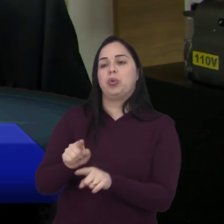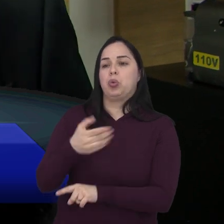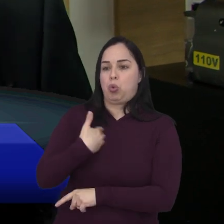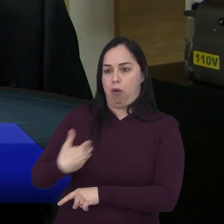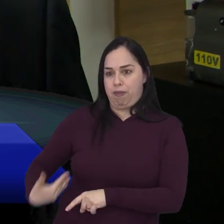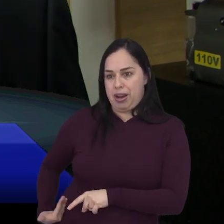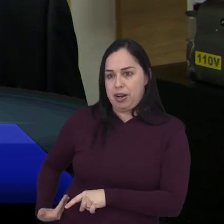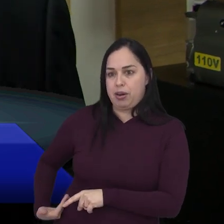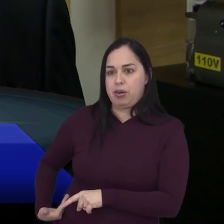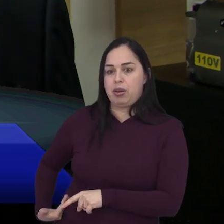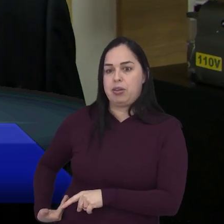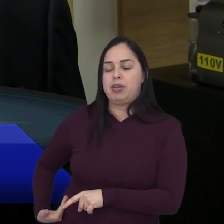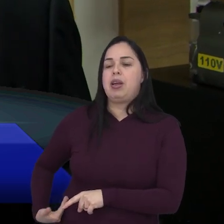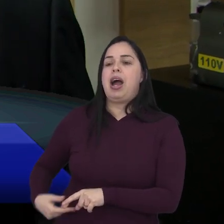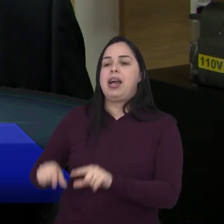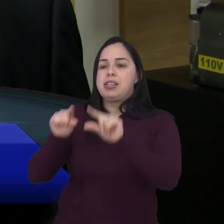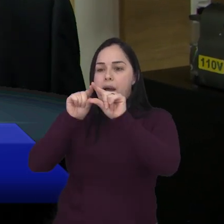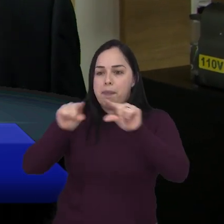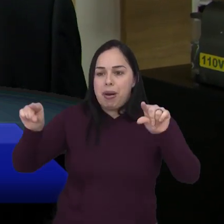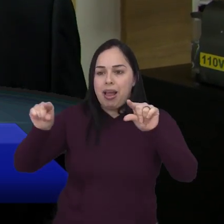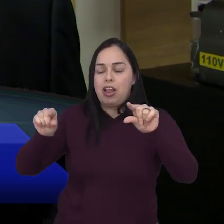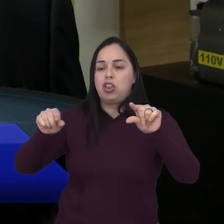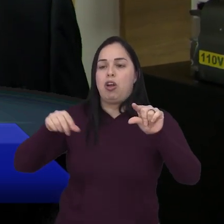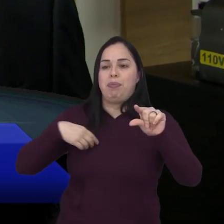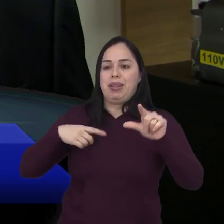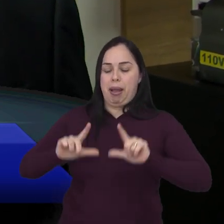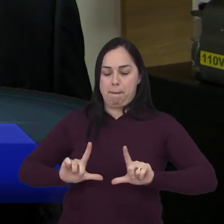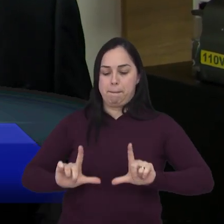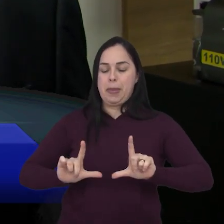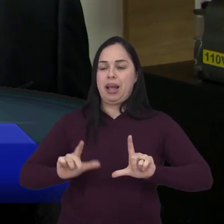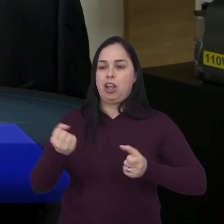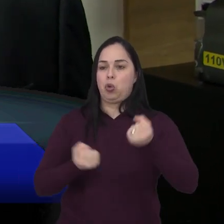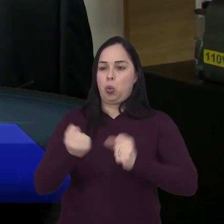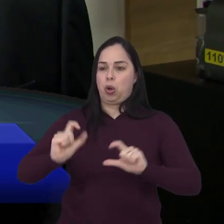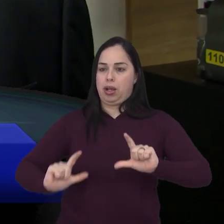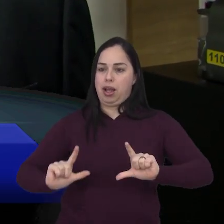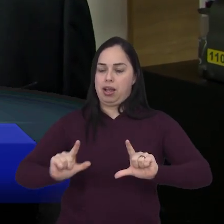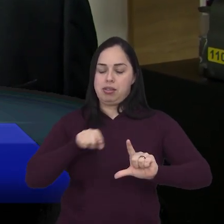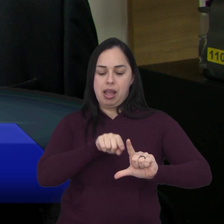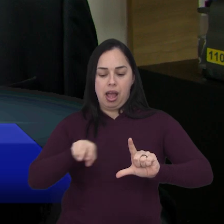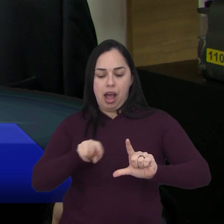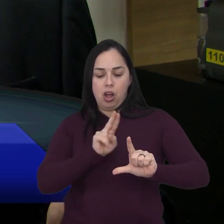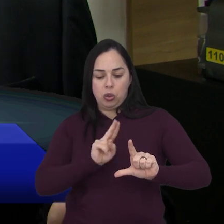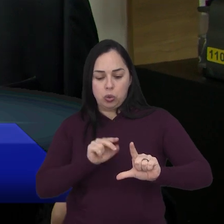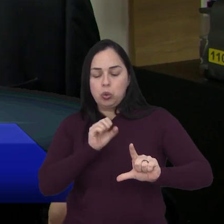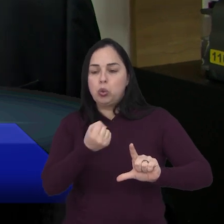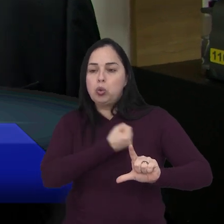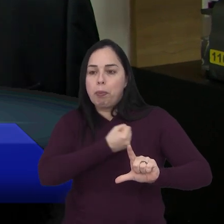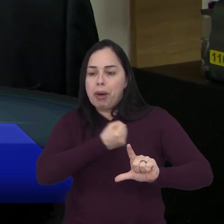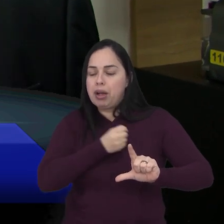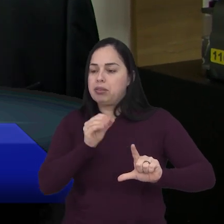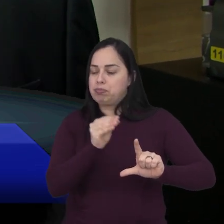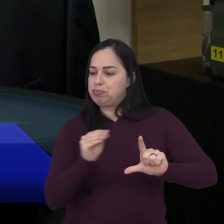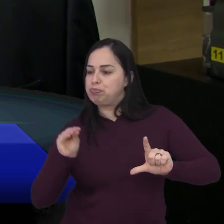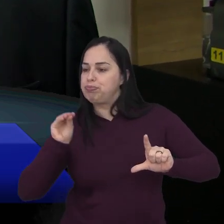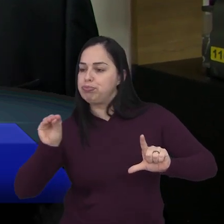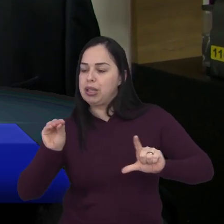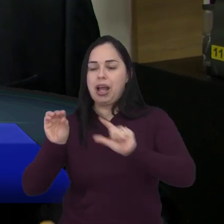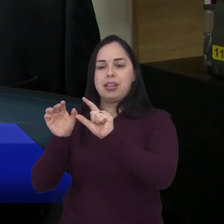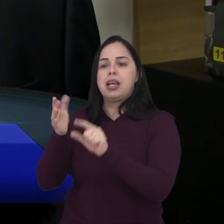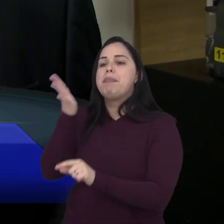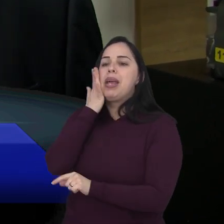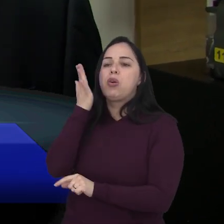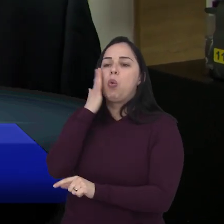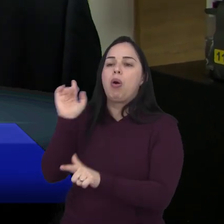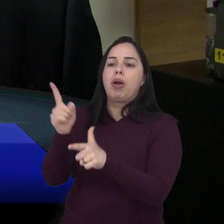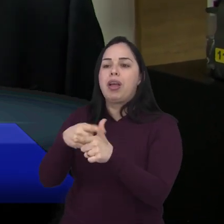ipva.fazenda.sp.gov, né, procurar esse site oficial, lá pelo Renavan do seu veículo, pela placa, você vai conseguir visualizar esses débitos, né, os